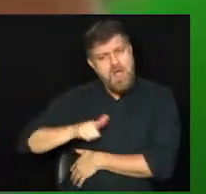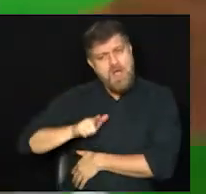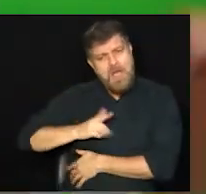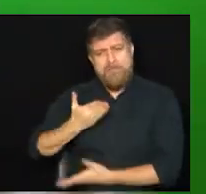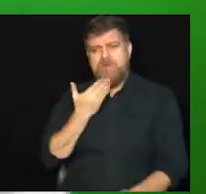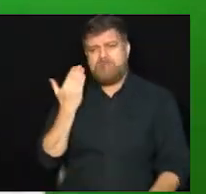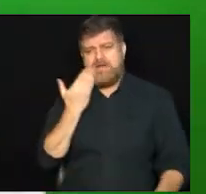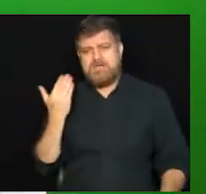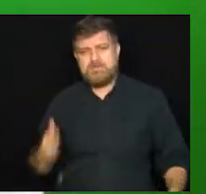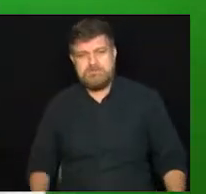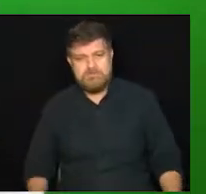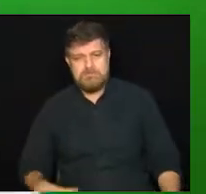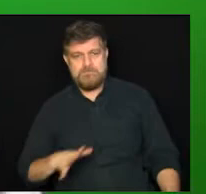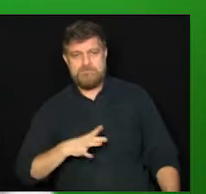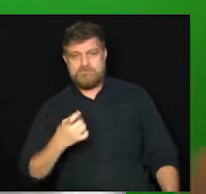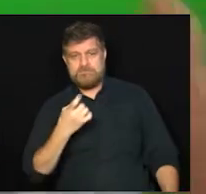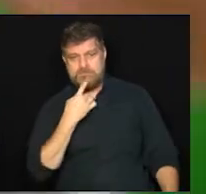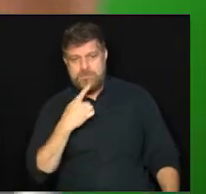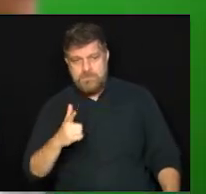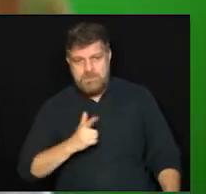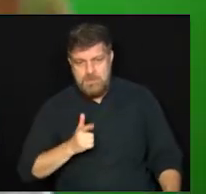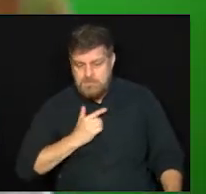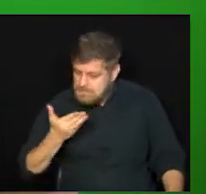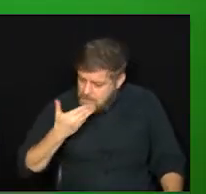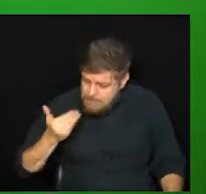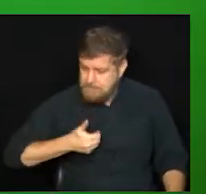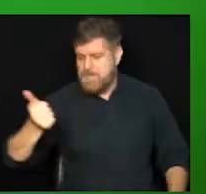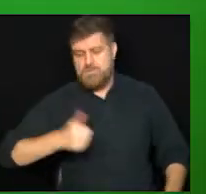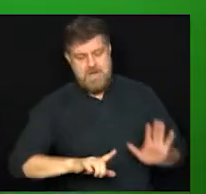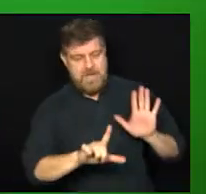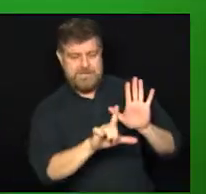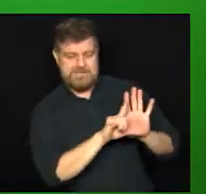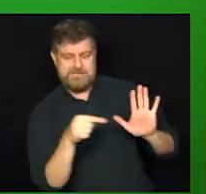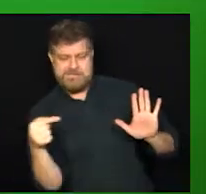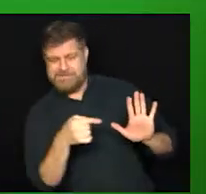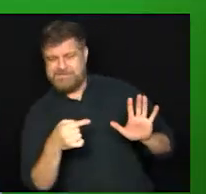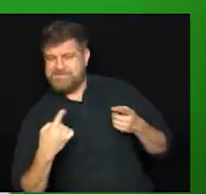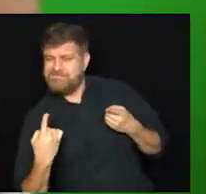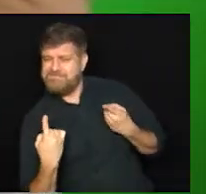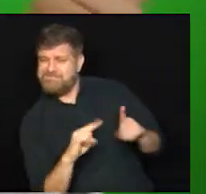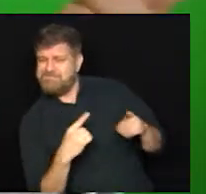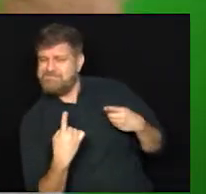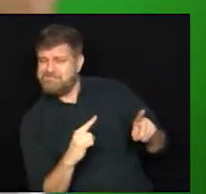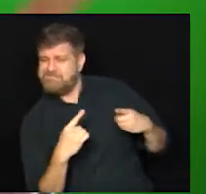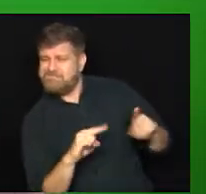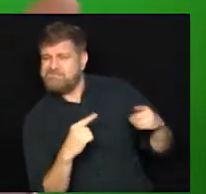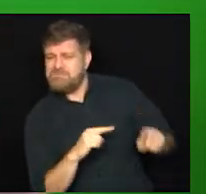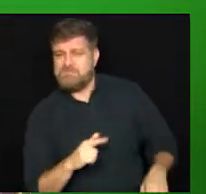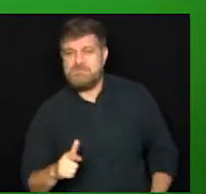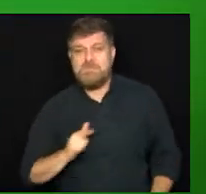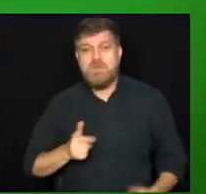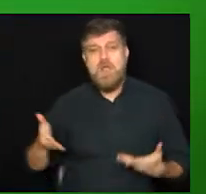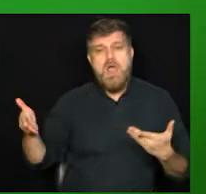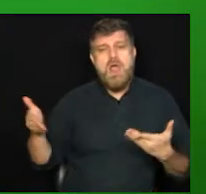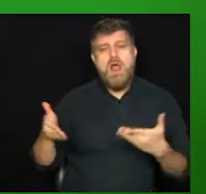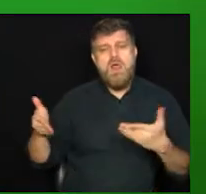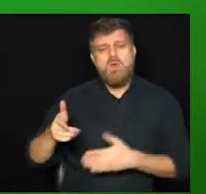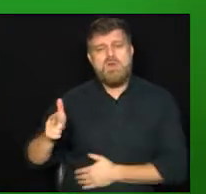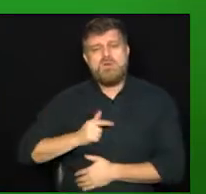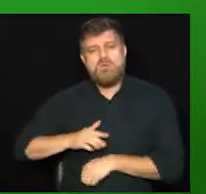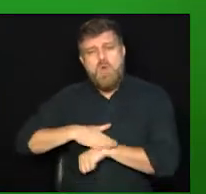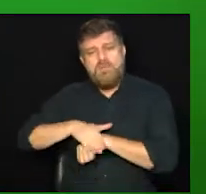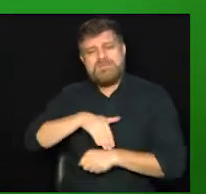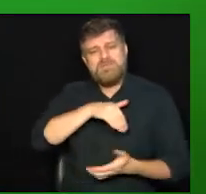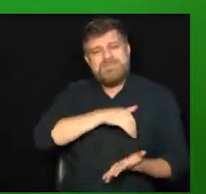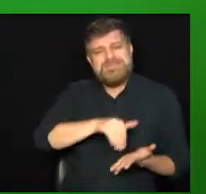Então, Campinas tem que ter flexibilidade. Então, essa lei a gente tem provocado muito. Tivemos agora, recentemente, com o secretário